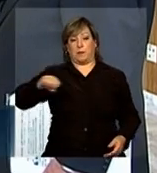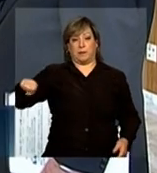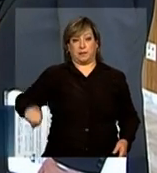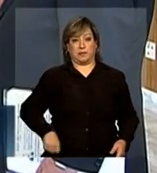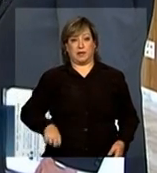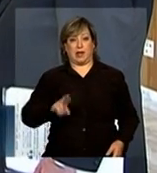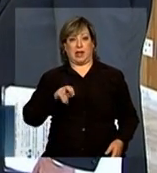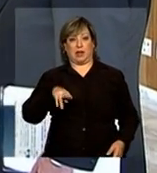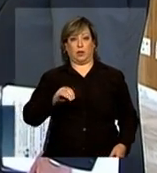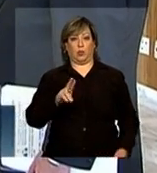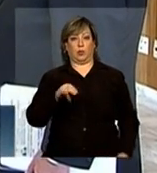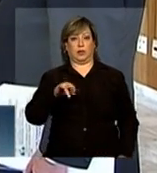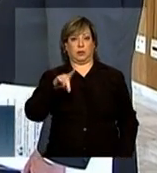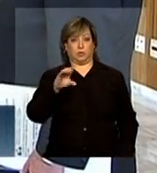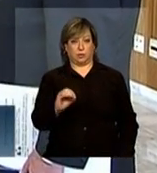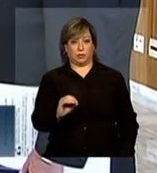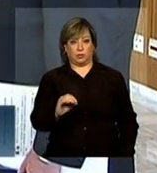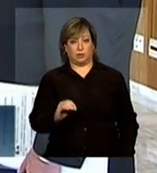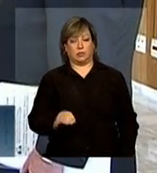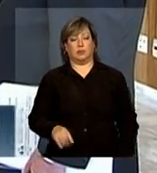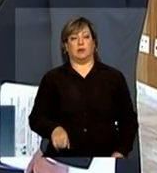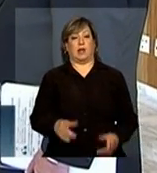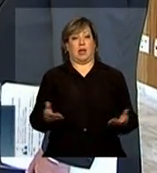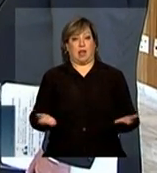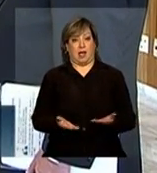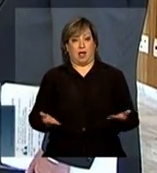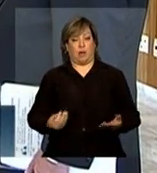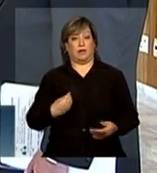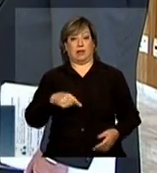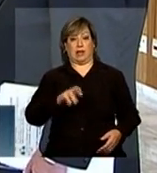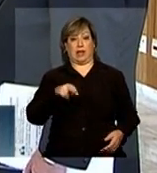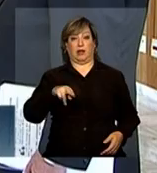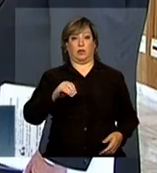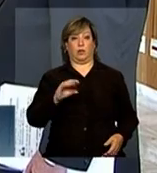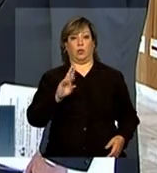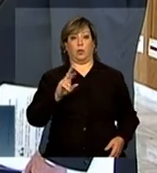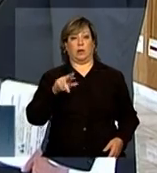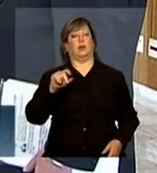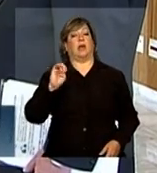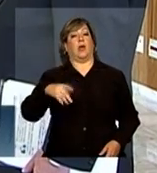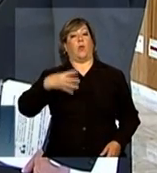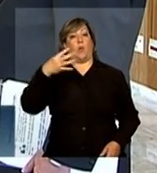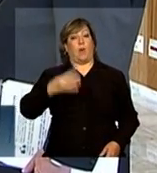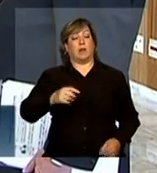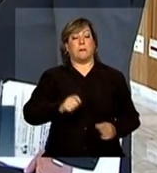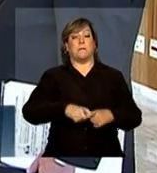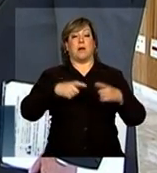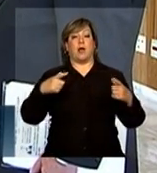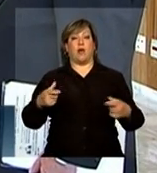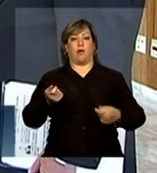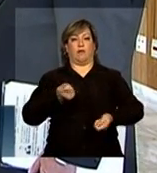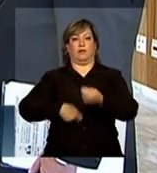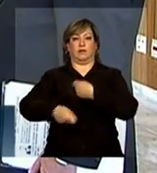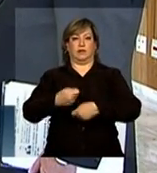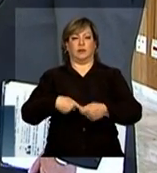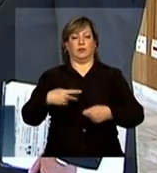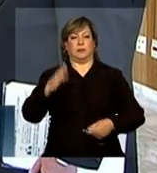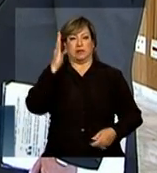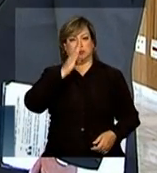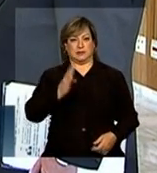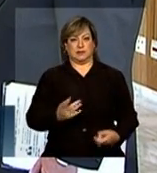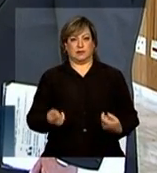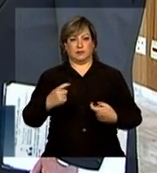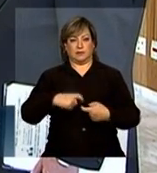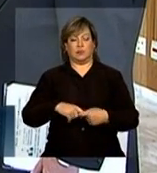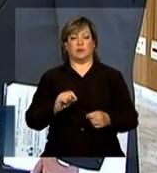do Reino Unido. Atualmente, o Reino Unido é o quarto maior investidor no Brasil. E